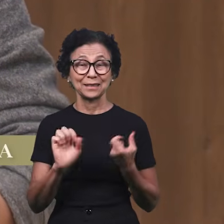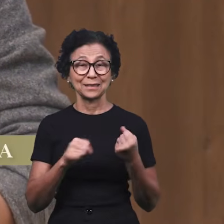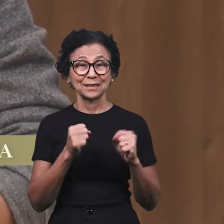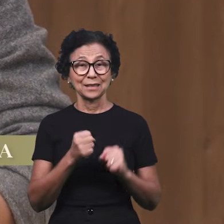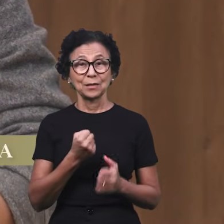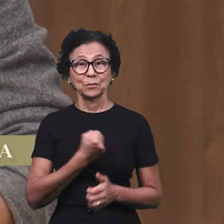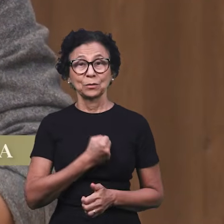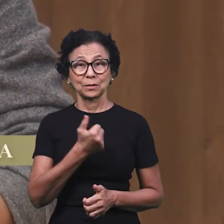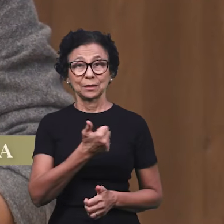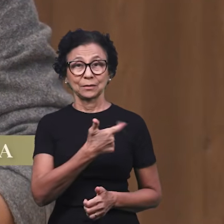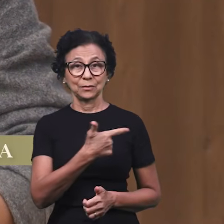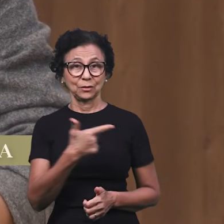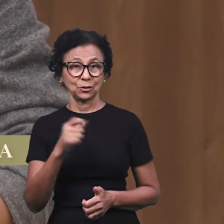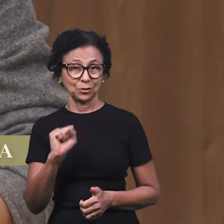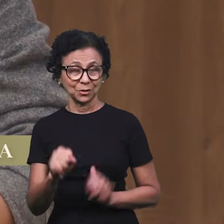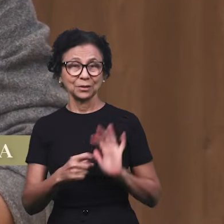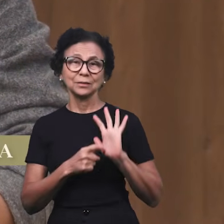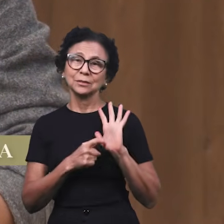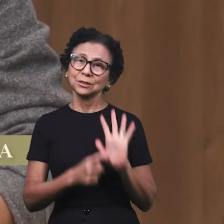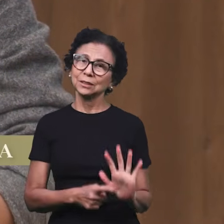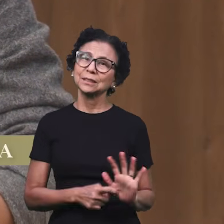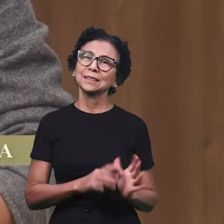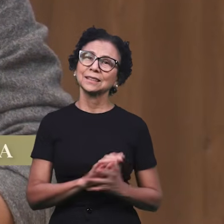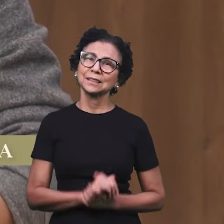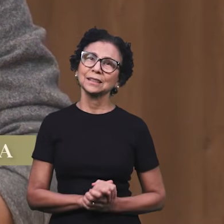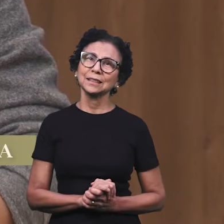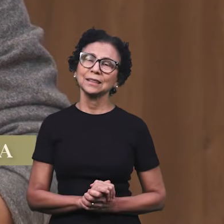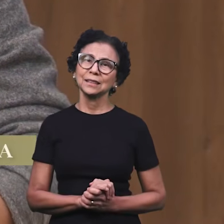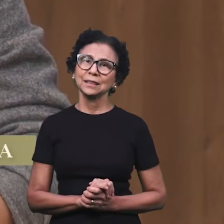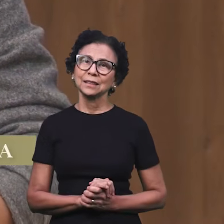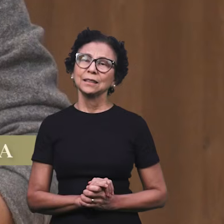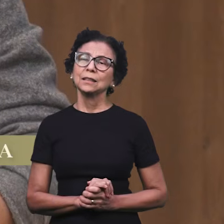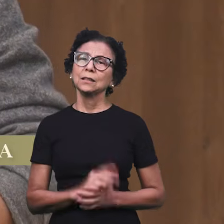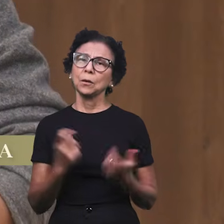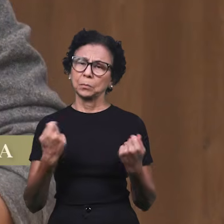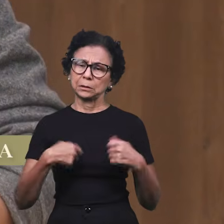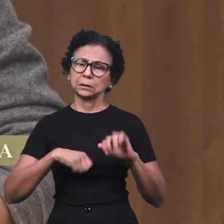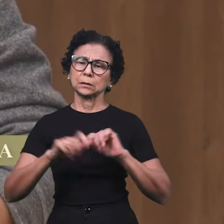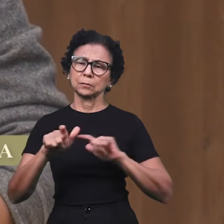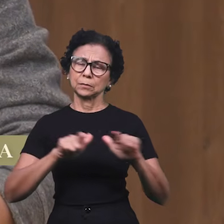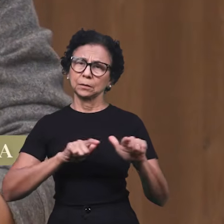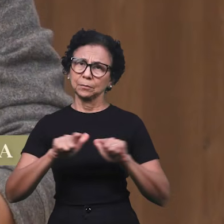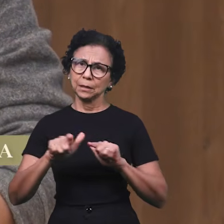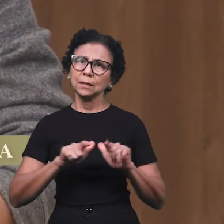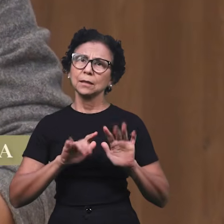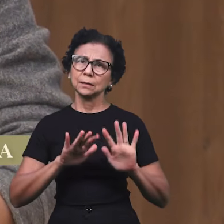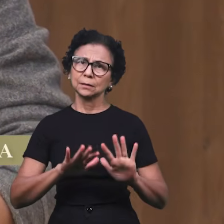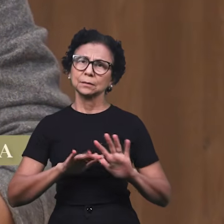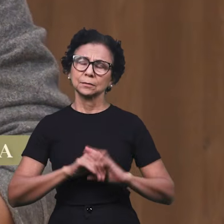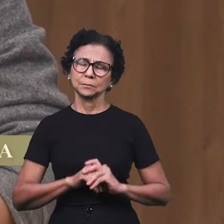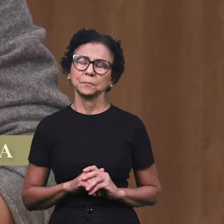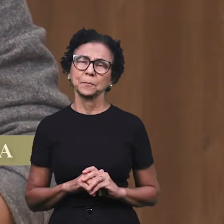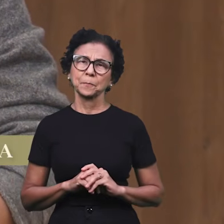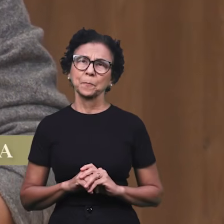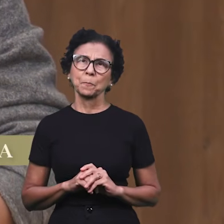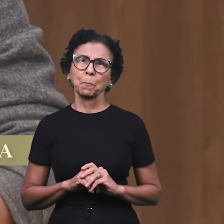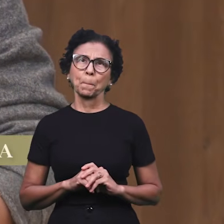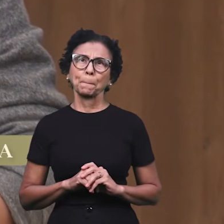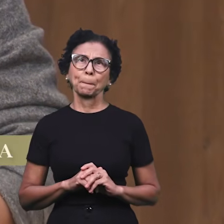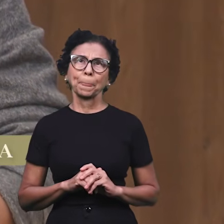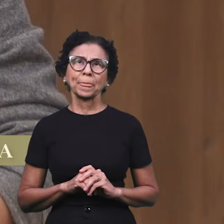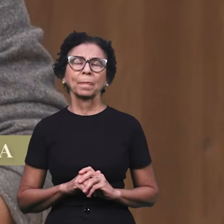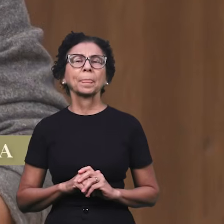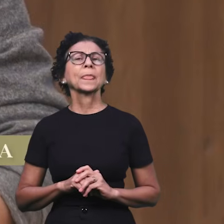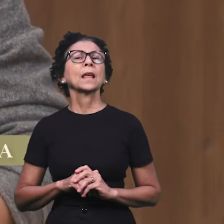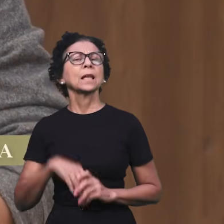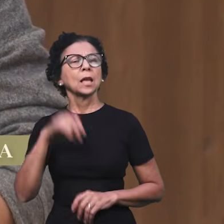né, que nós vamos viver do fruto do nosso trabalho, né, comer do fruto do nosso trabalho. E a mulher virtuosa é aquela que